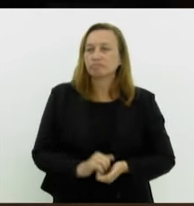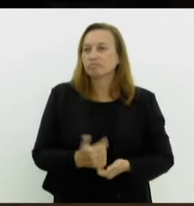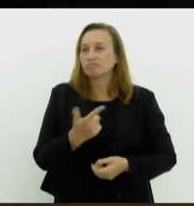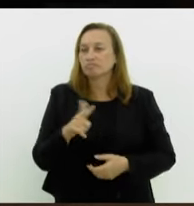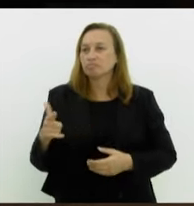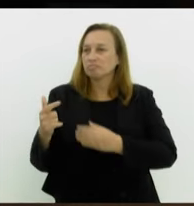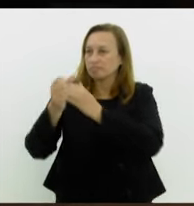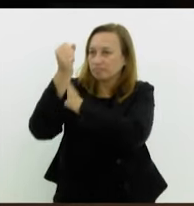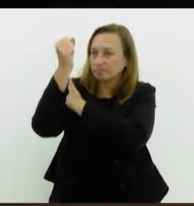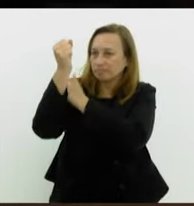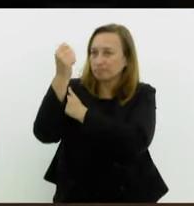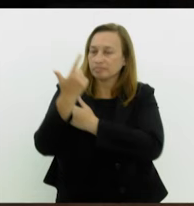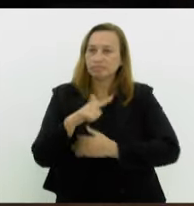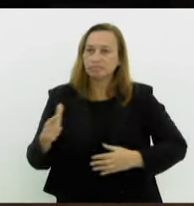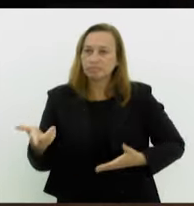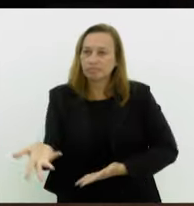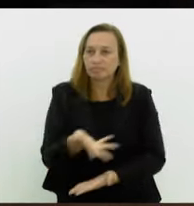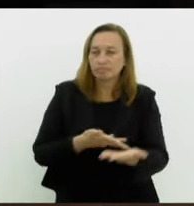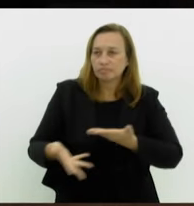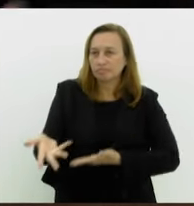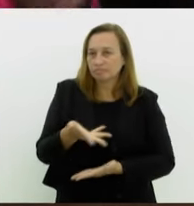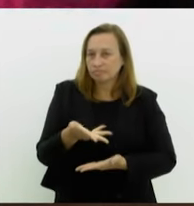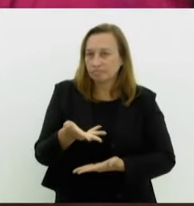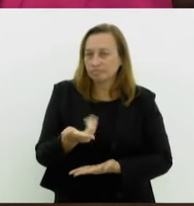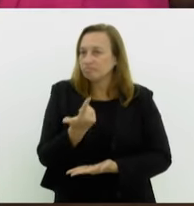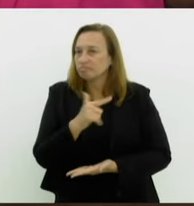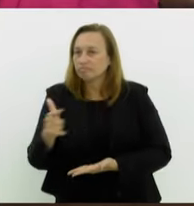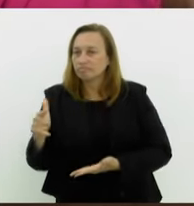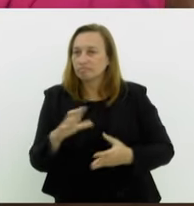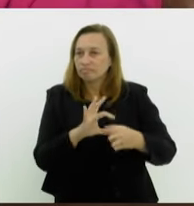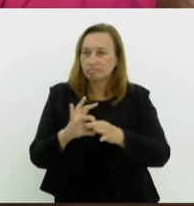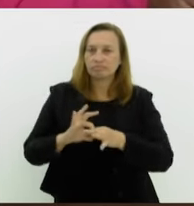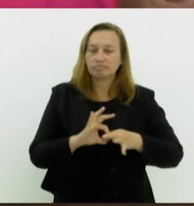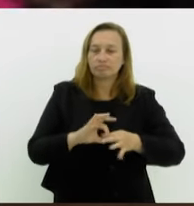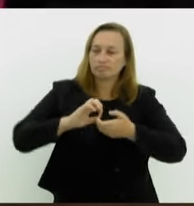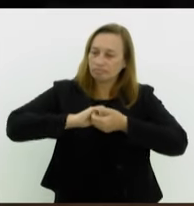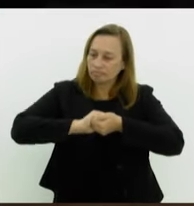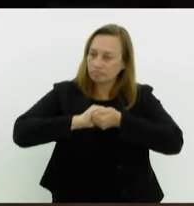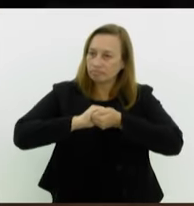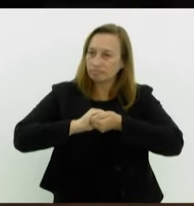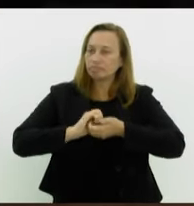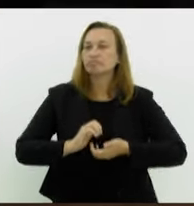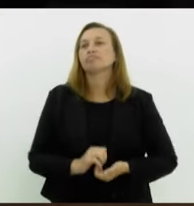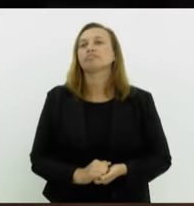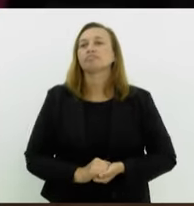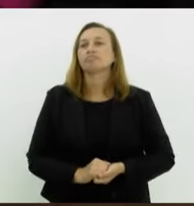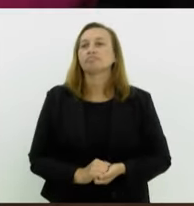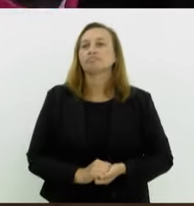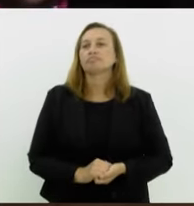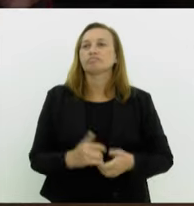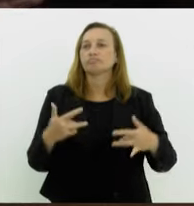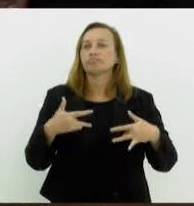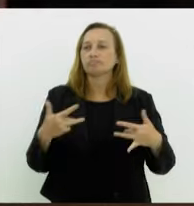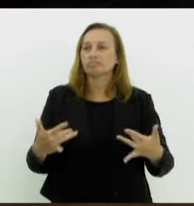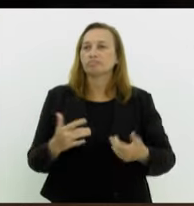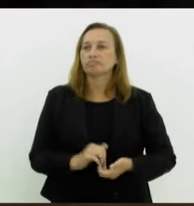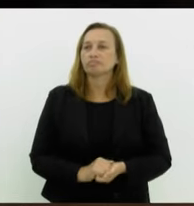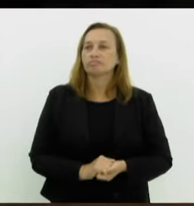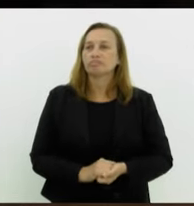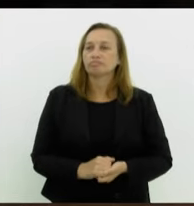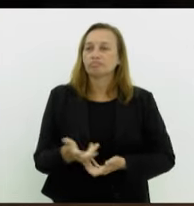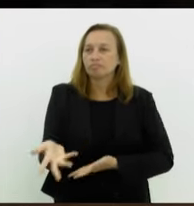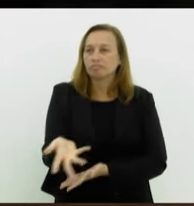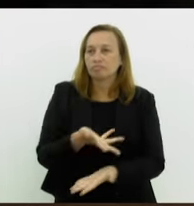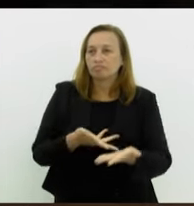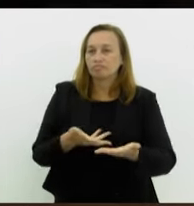empoderamento se não houver compartilhamento se não houver segurar nas mãos se não houver e sororidade se não houver